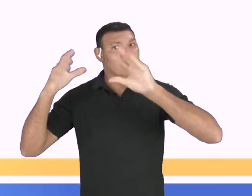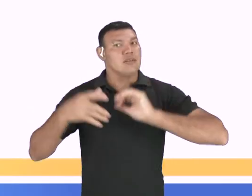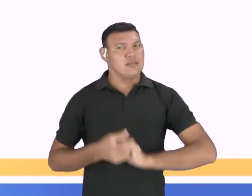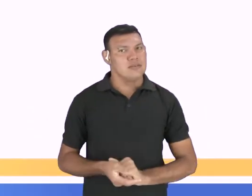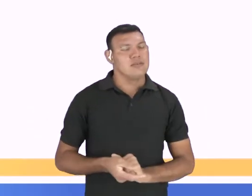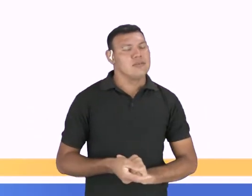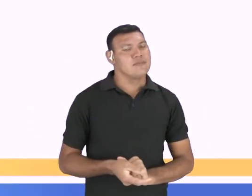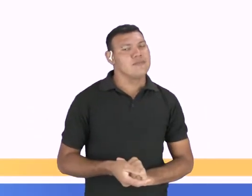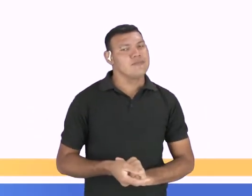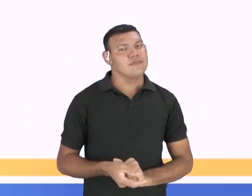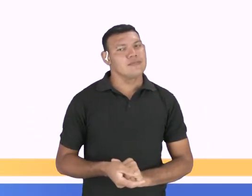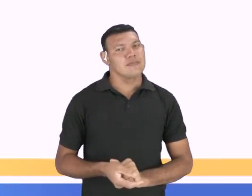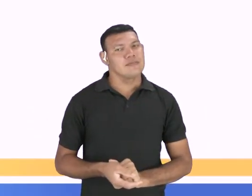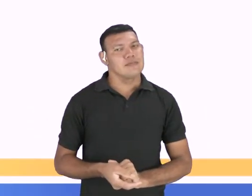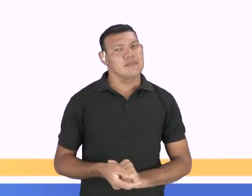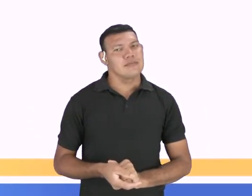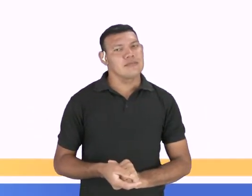pode